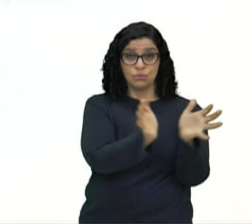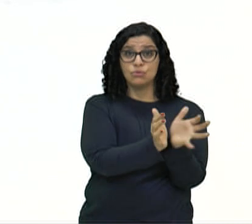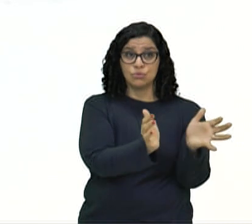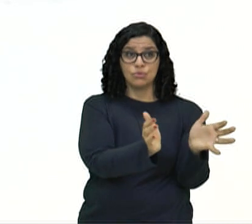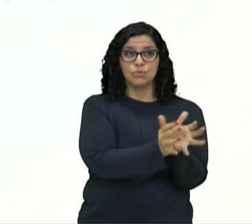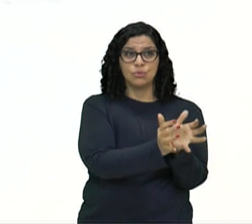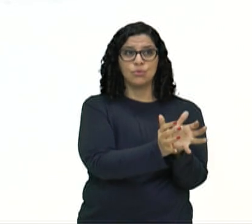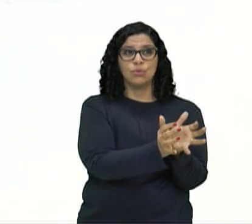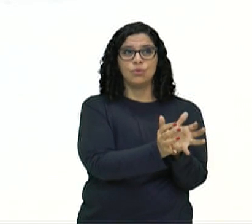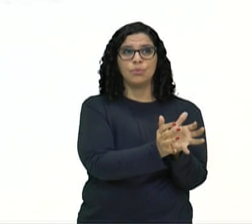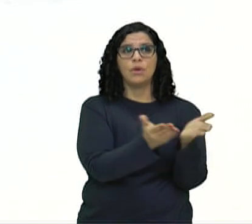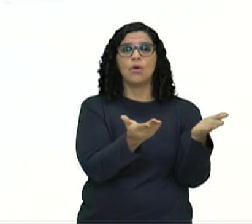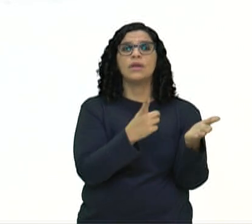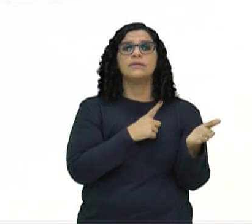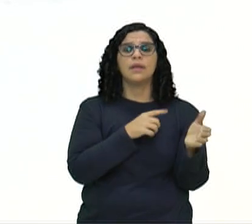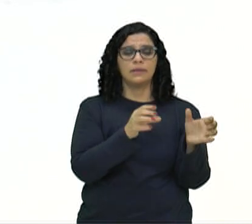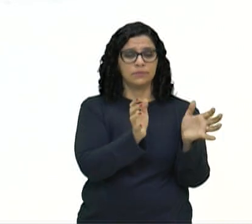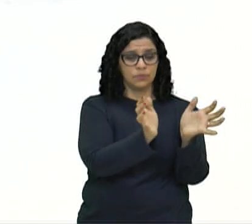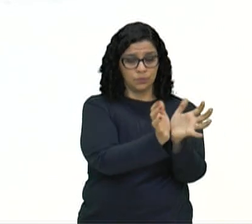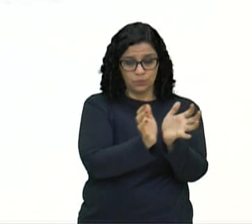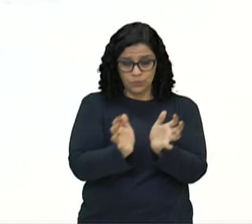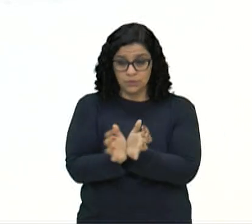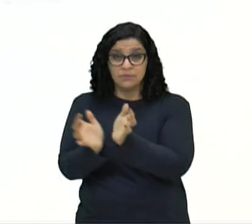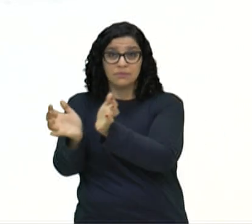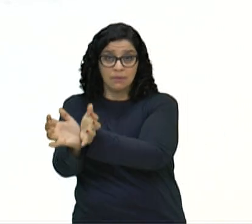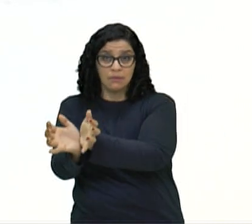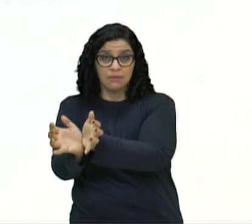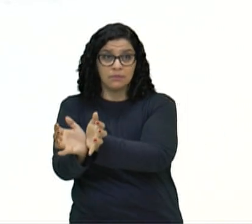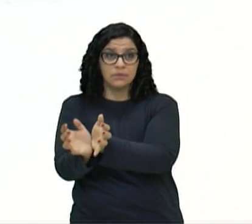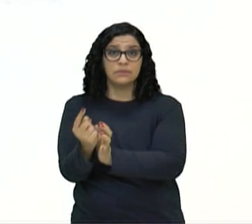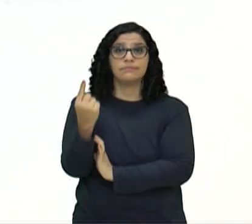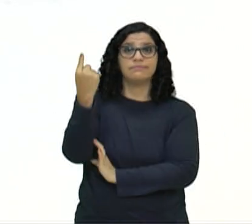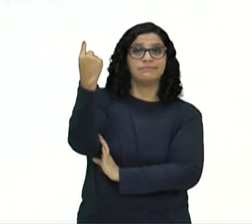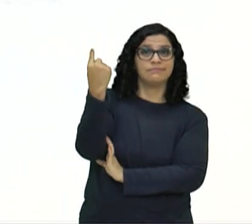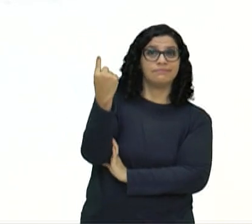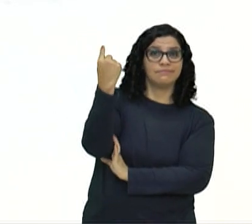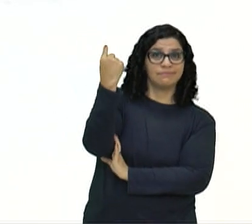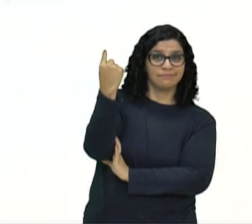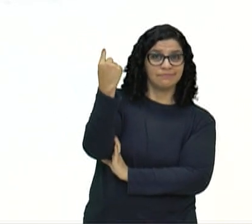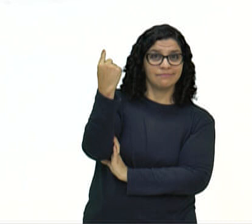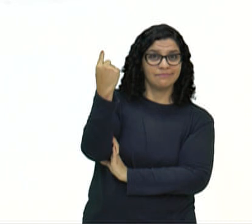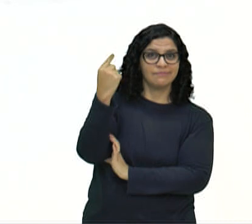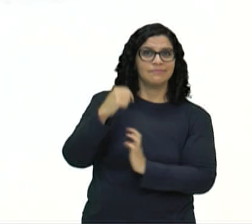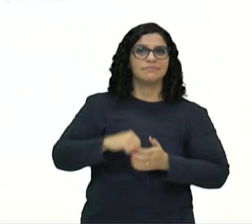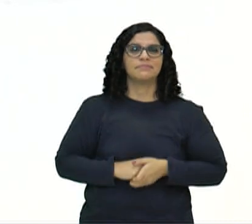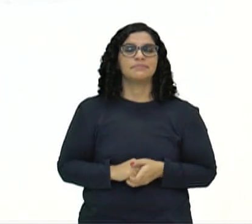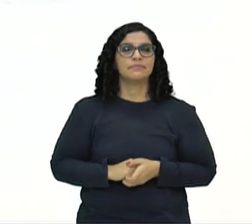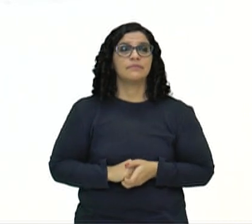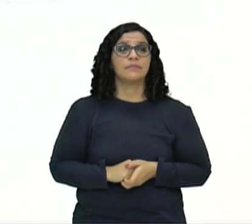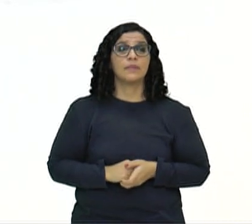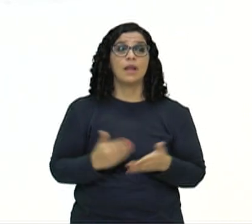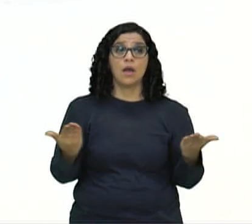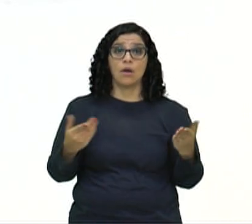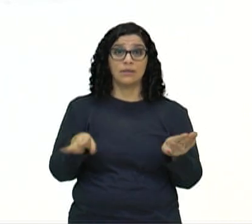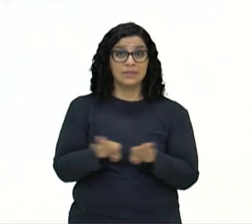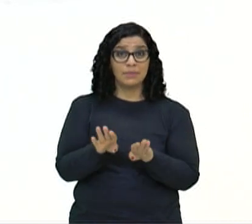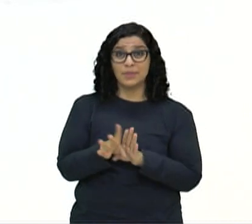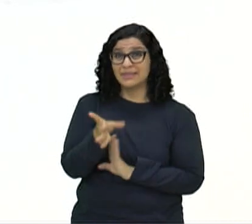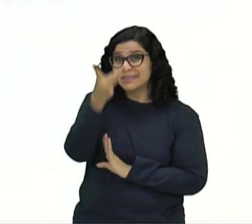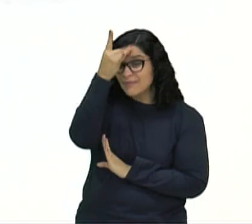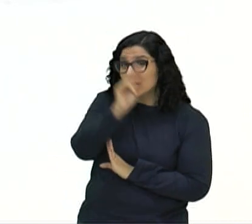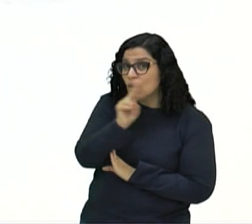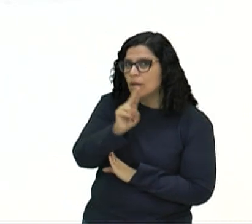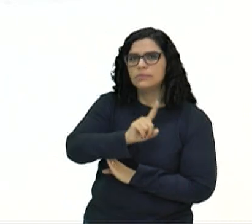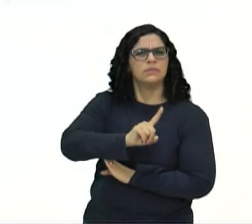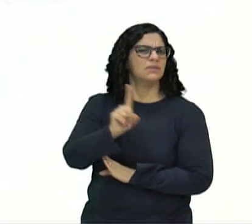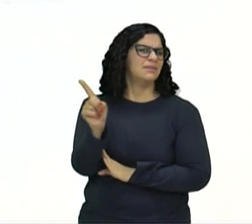briófitas, nós dividimos elas em três grupos. Quais grupos são? Briófita, hepatófita e antocerófita. Preciso gravar isso,